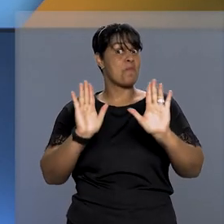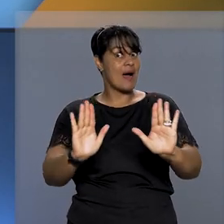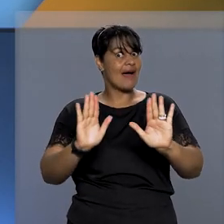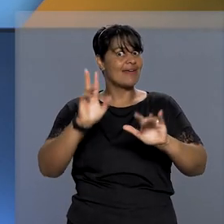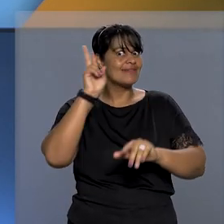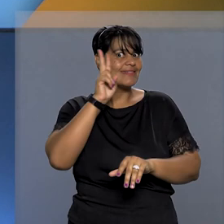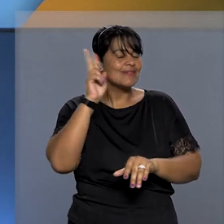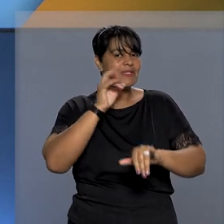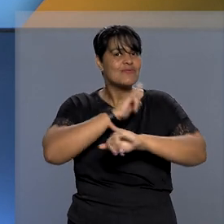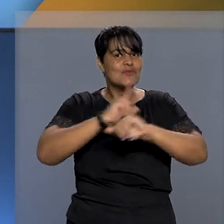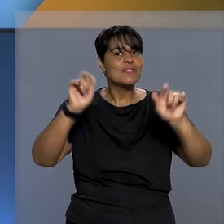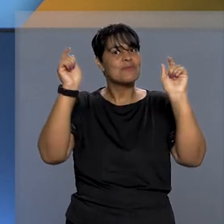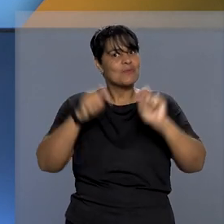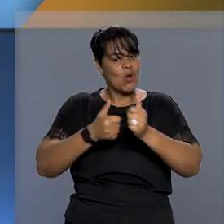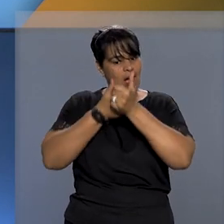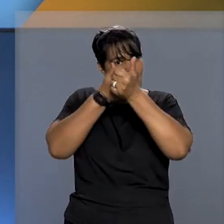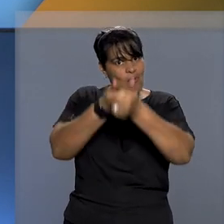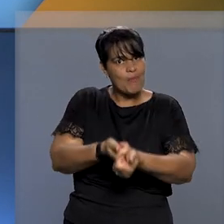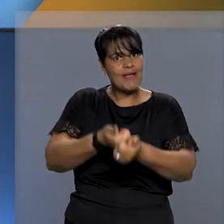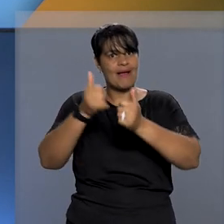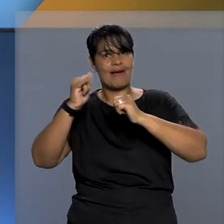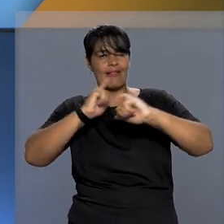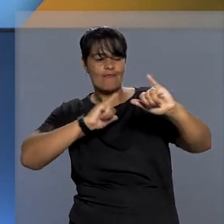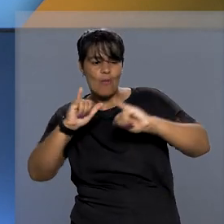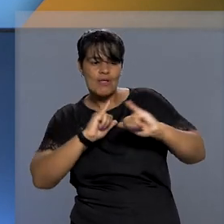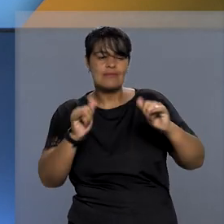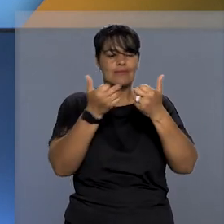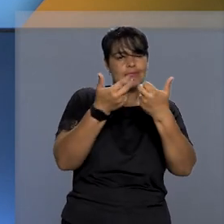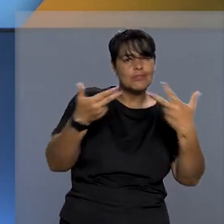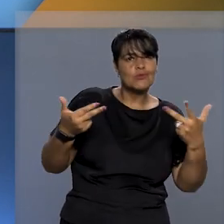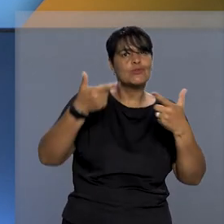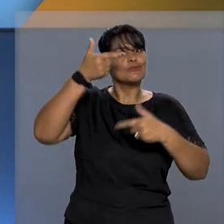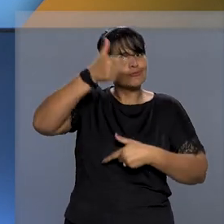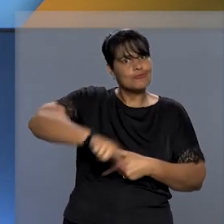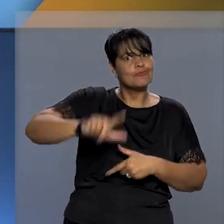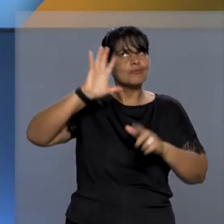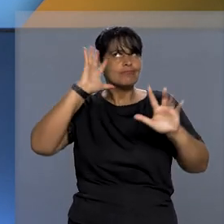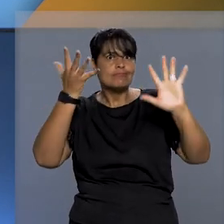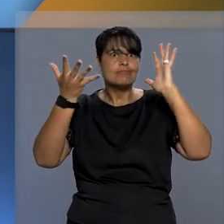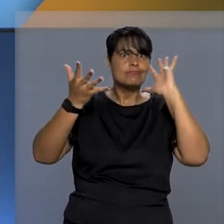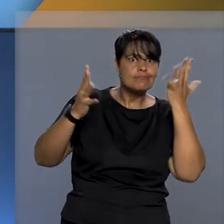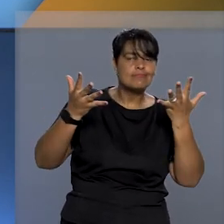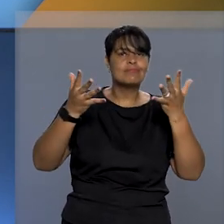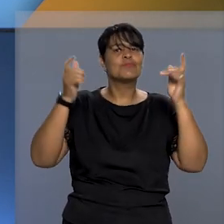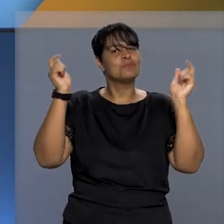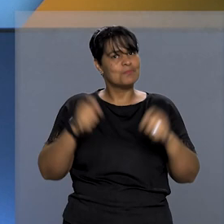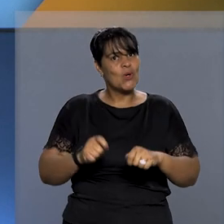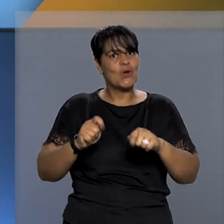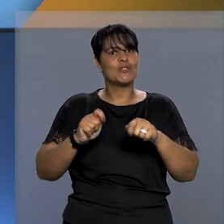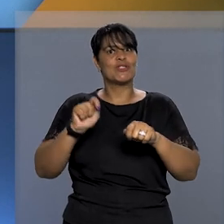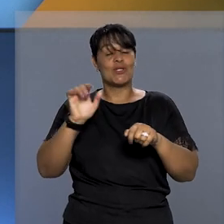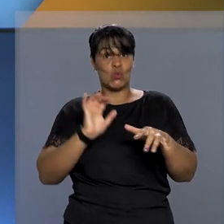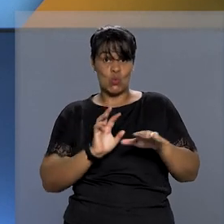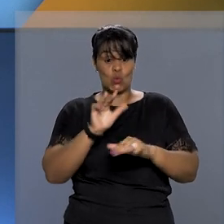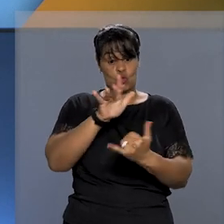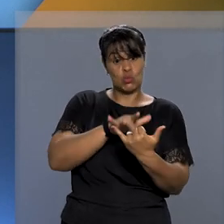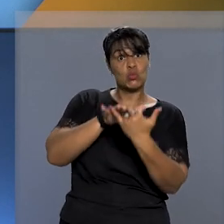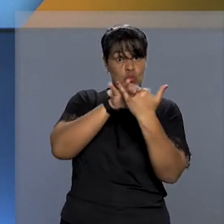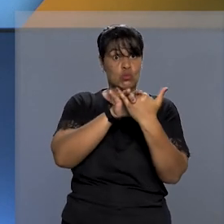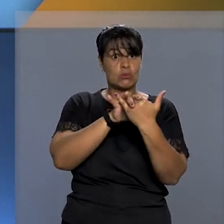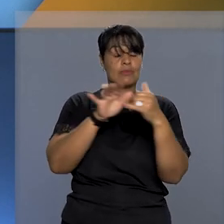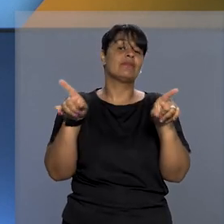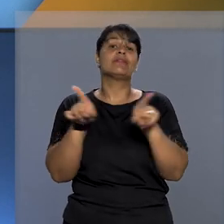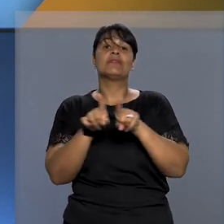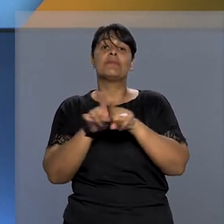Notícias, não esqueça que você pode acompanhar outras decisões e informações do Tribunal da Cidadania no nosso